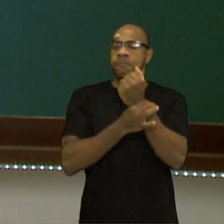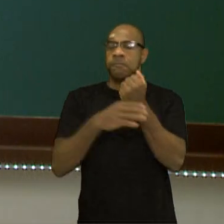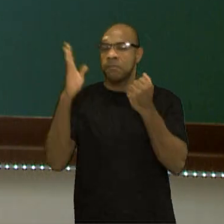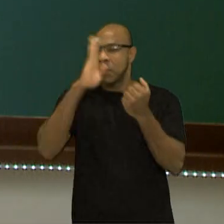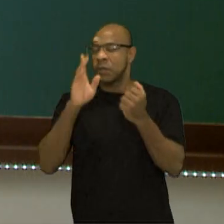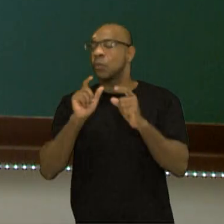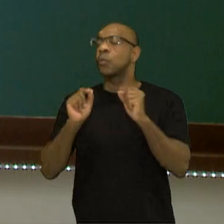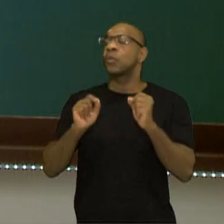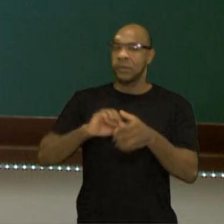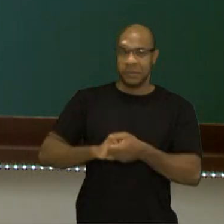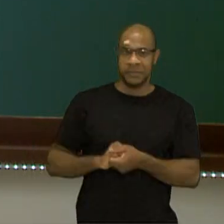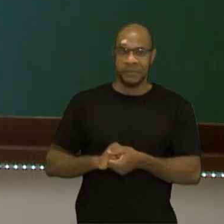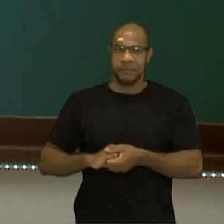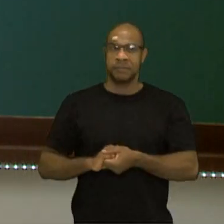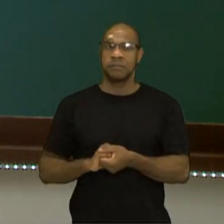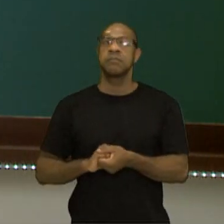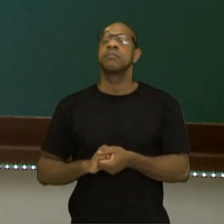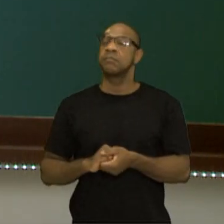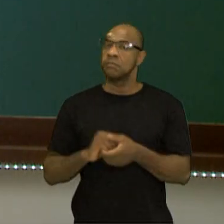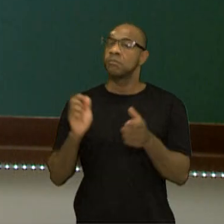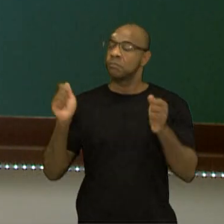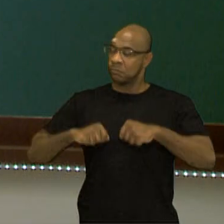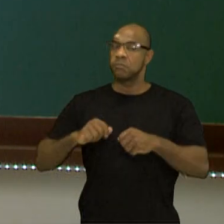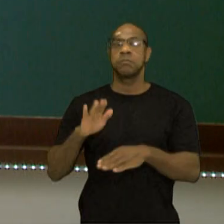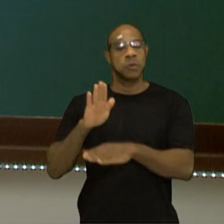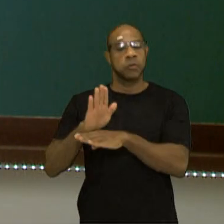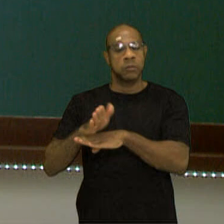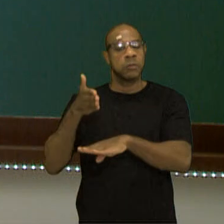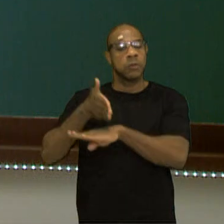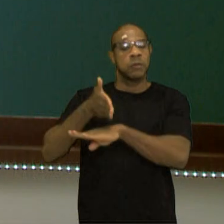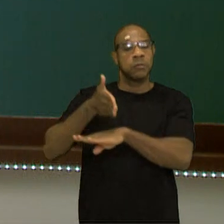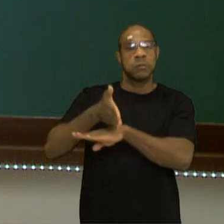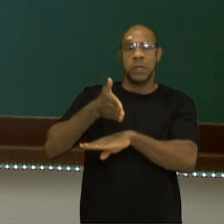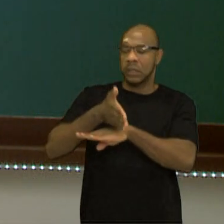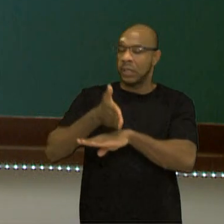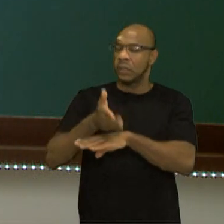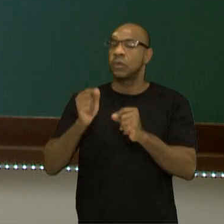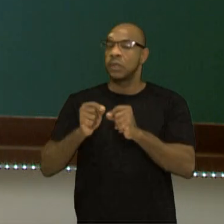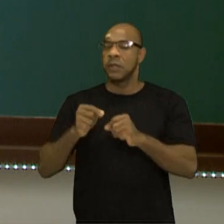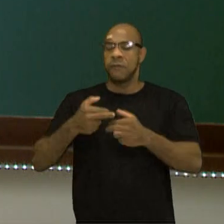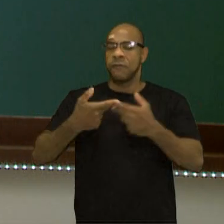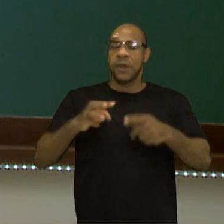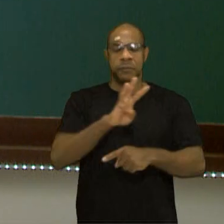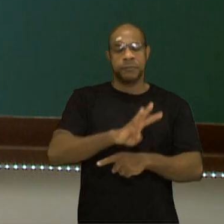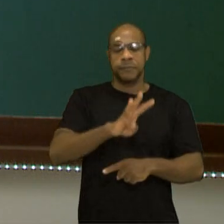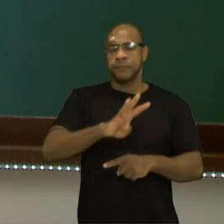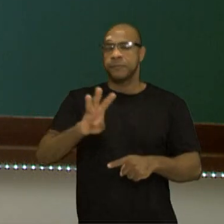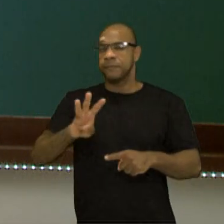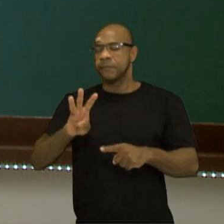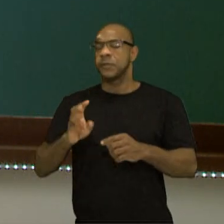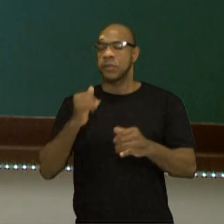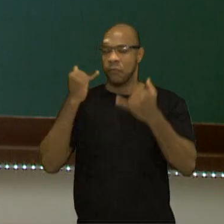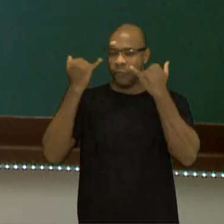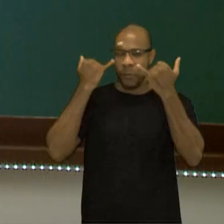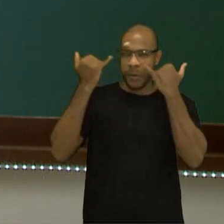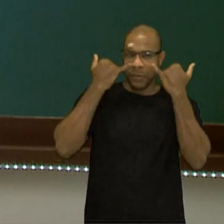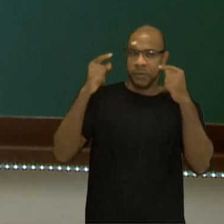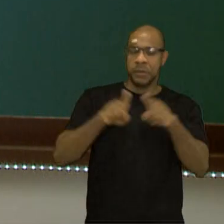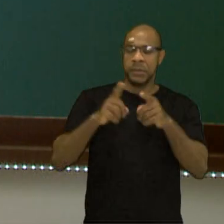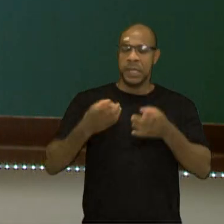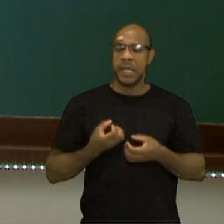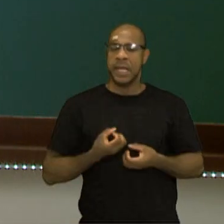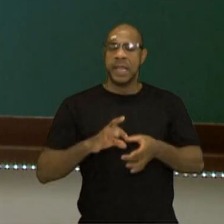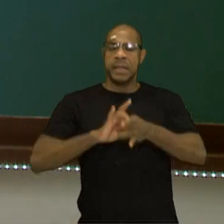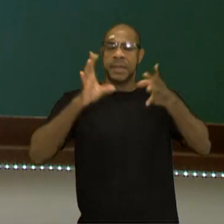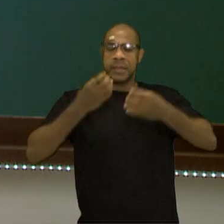brasileiros, né? Acesso a diversas fontes de informação em um ambiente democrático de liberdade de expressão